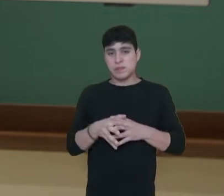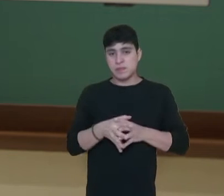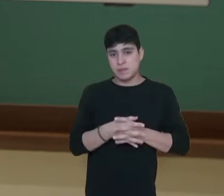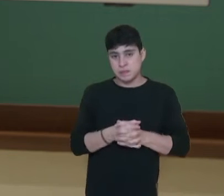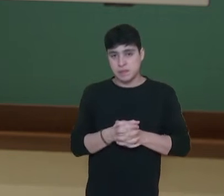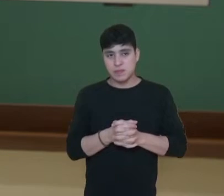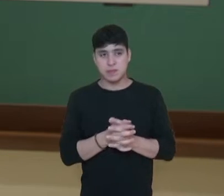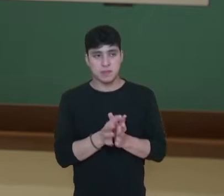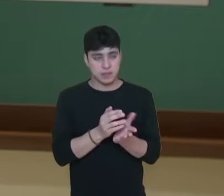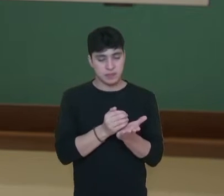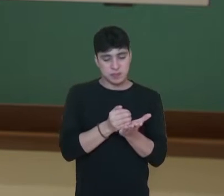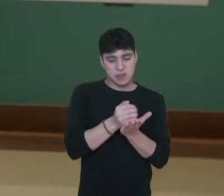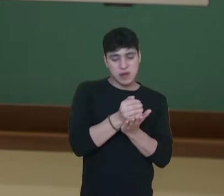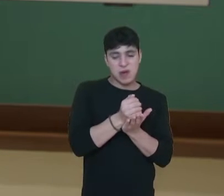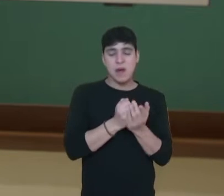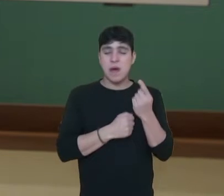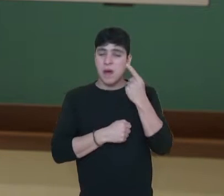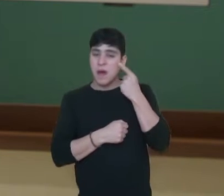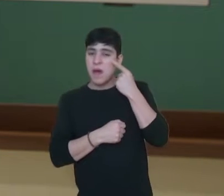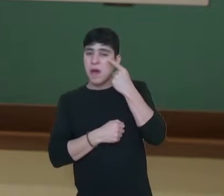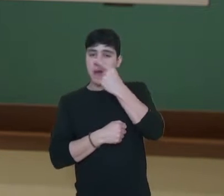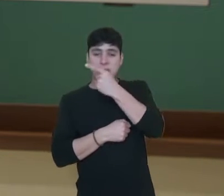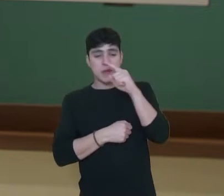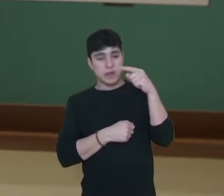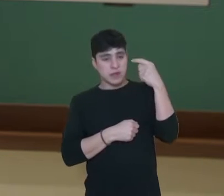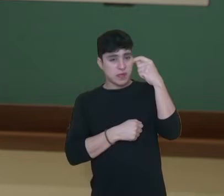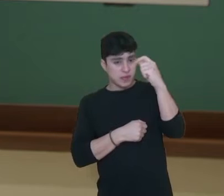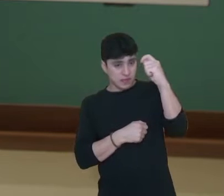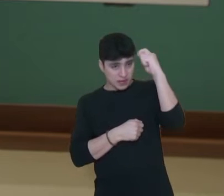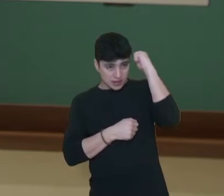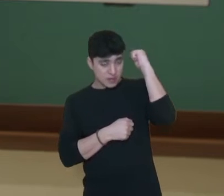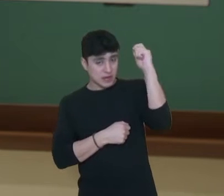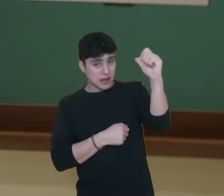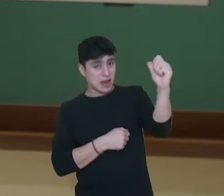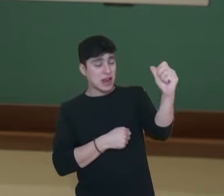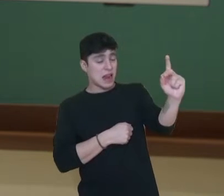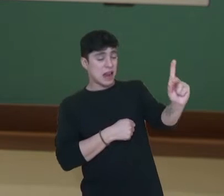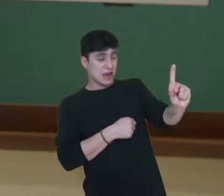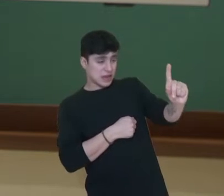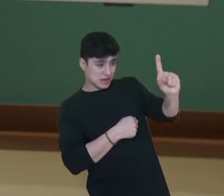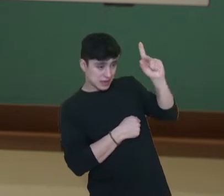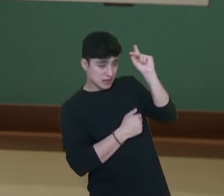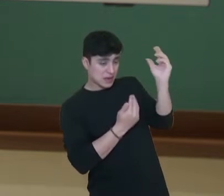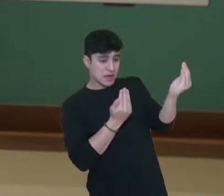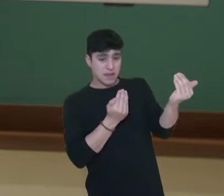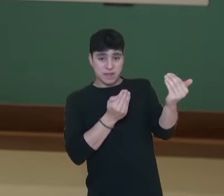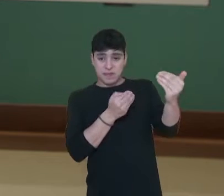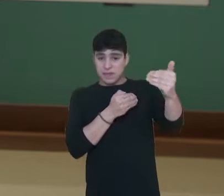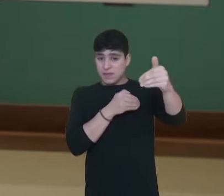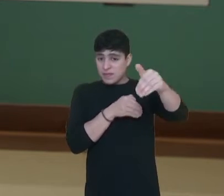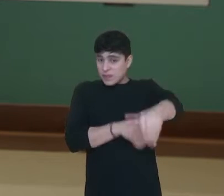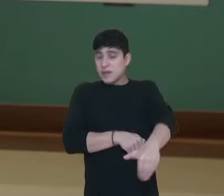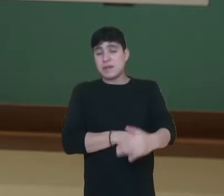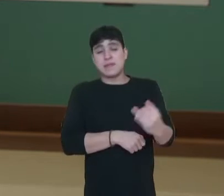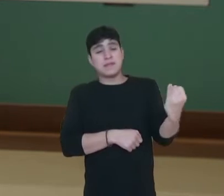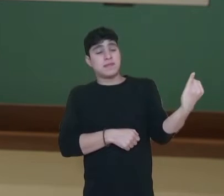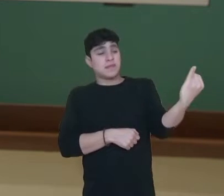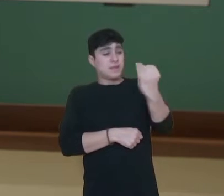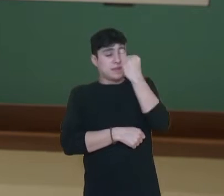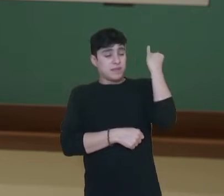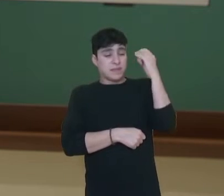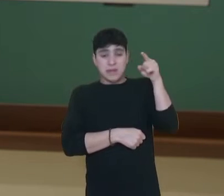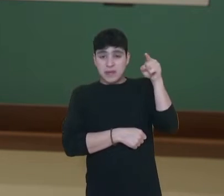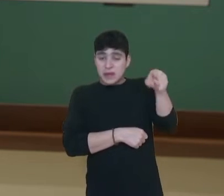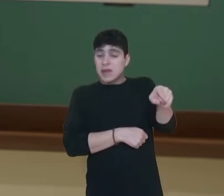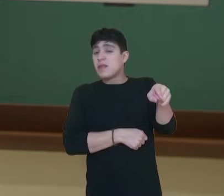uma historinha aqui sobre o vestibular à moda antiga. Então, vestibular é aquela prova super mega blaster importante que vai